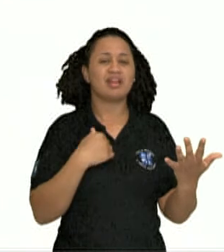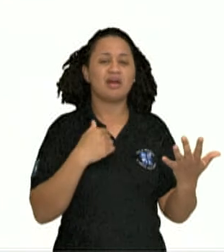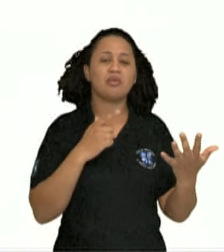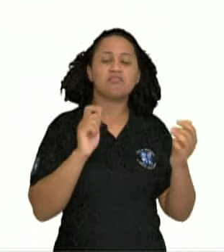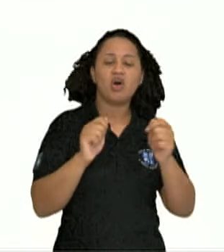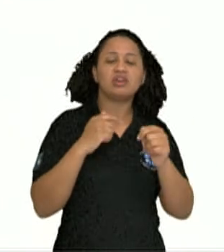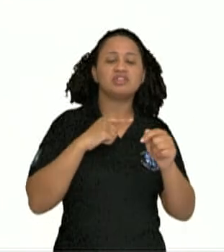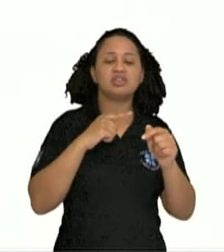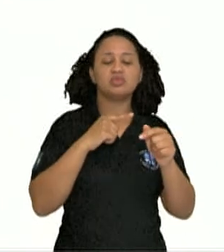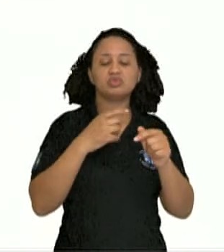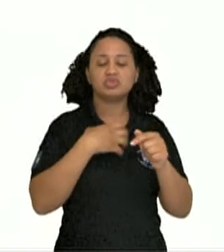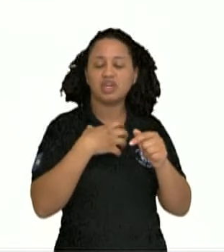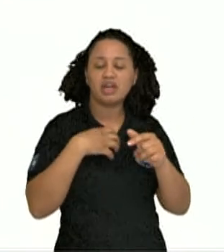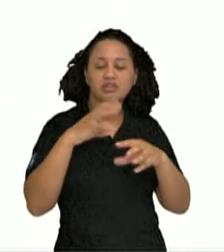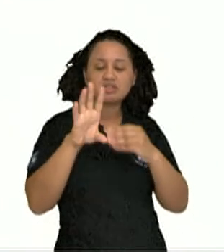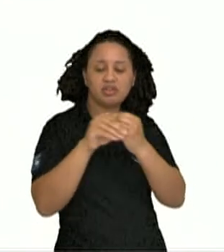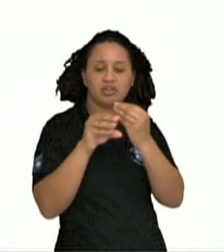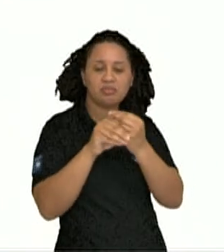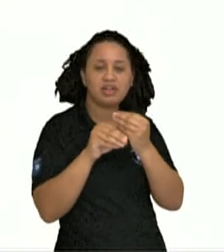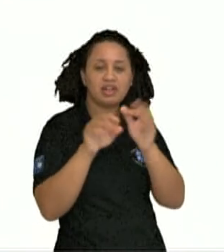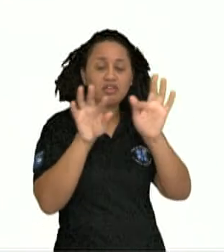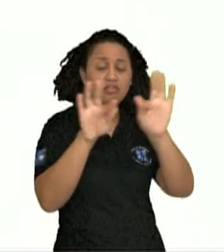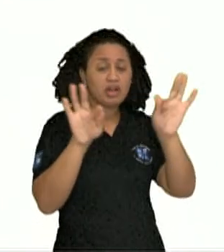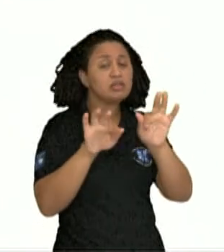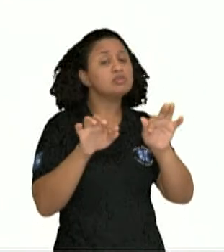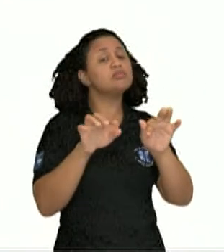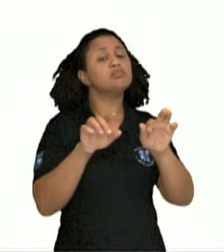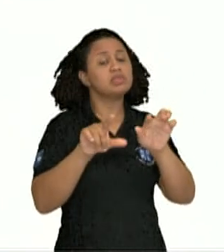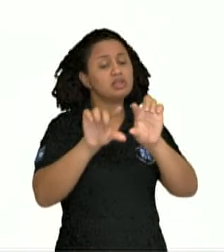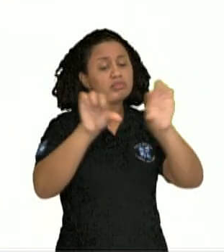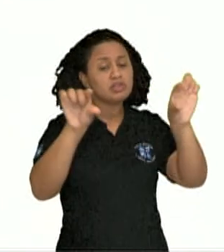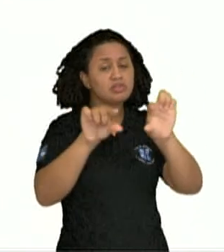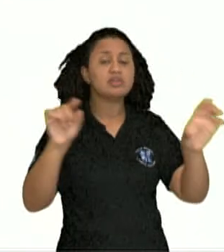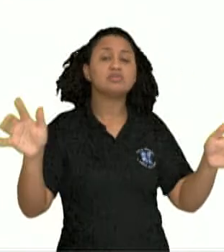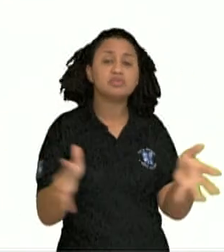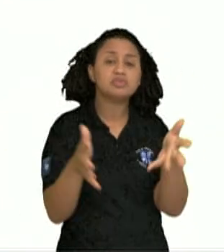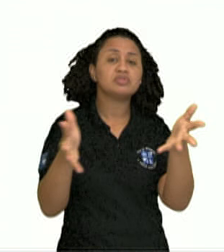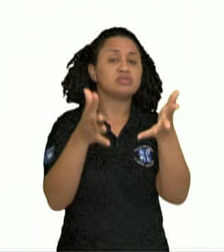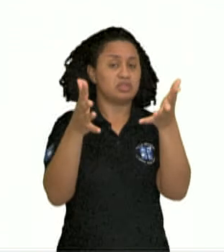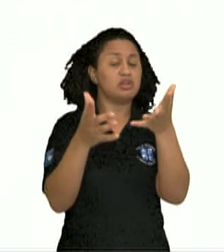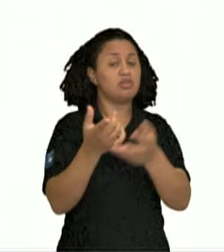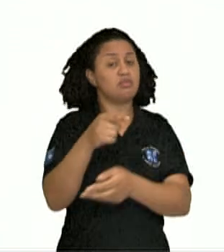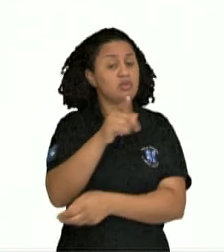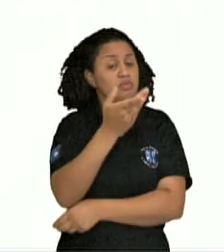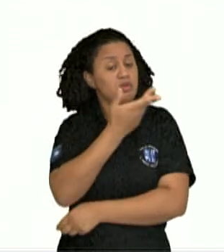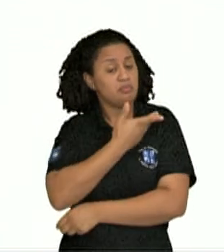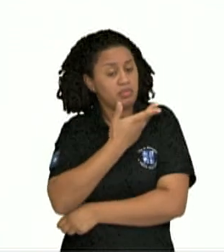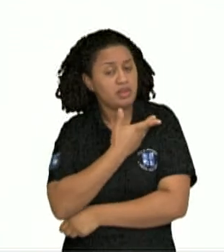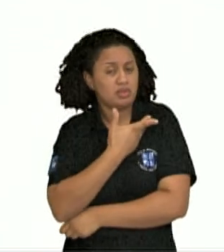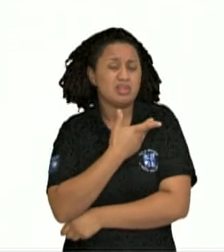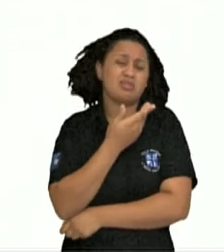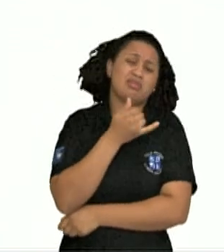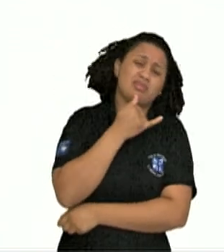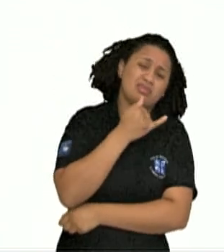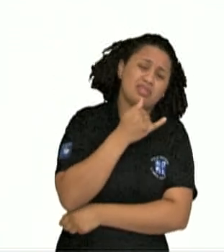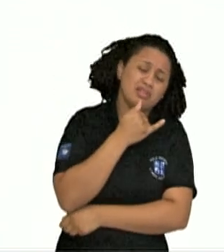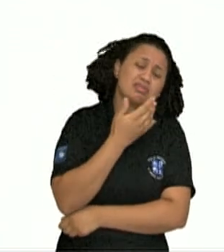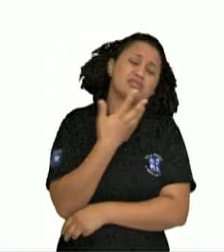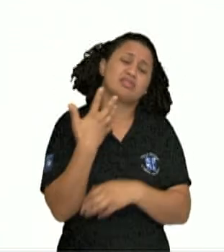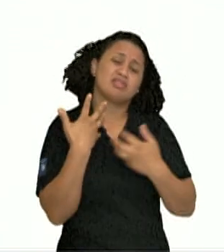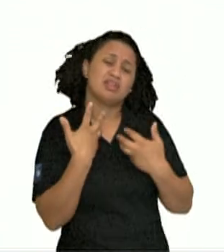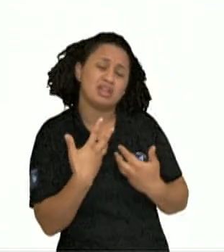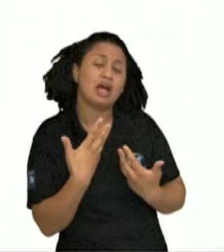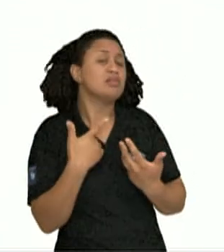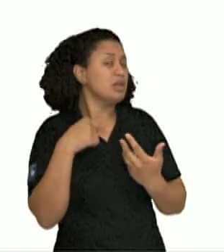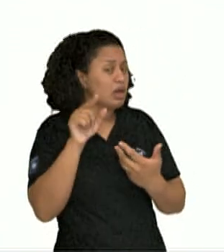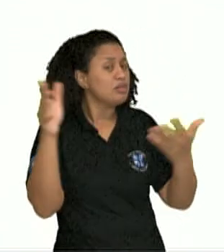próprio desânimo, uma enfermidade, pode ser um inimigo, mas o conselho que temos aqui, tampouco te rindas,